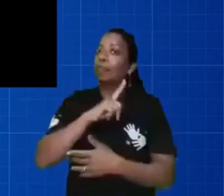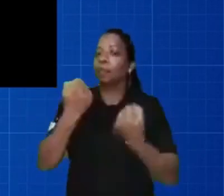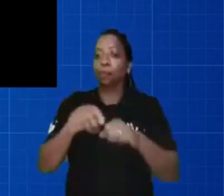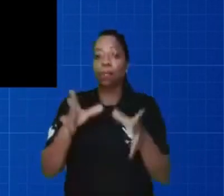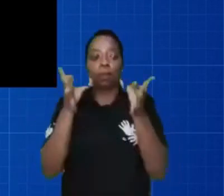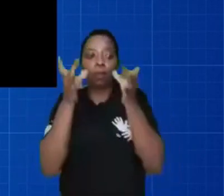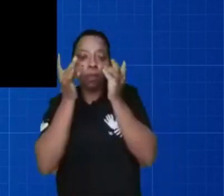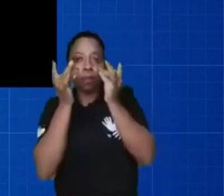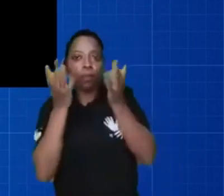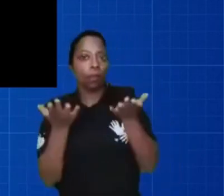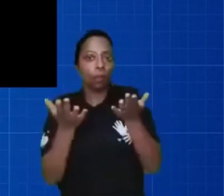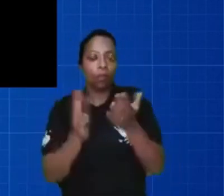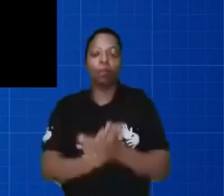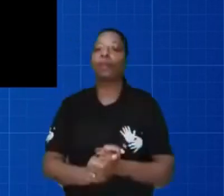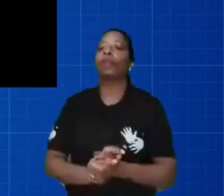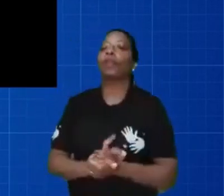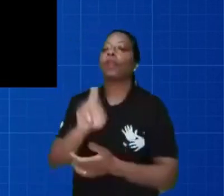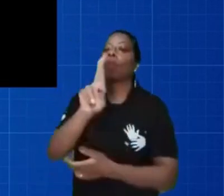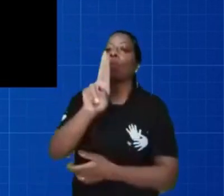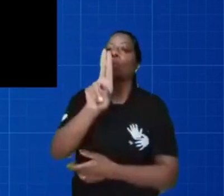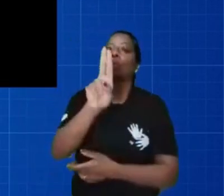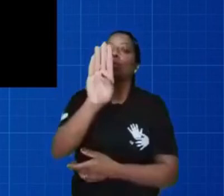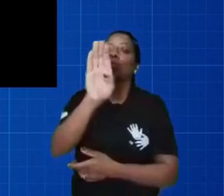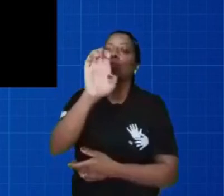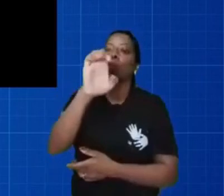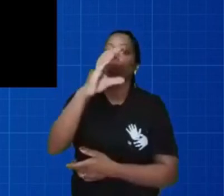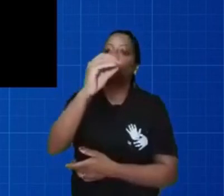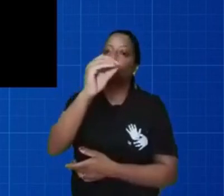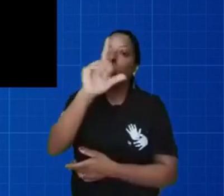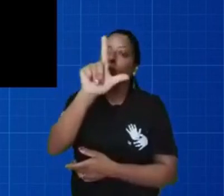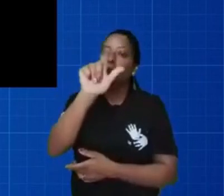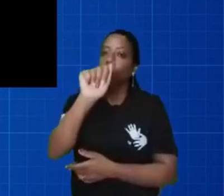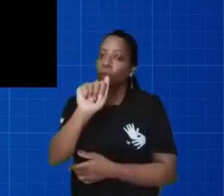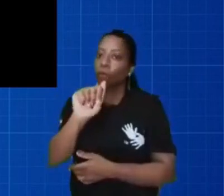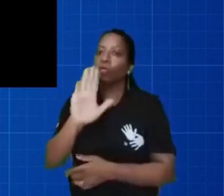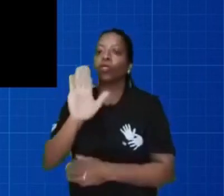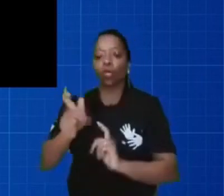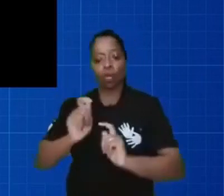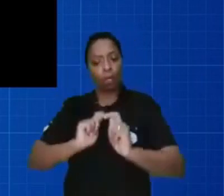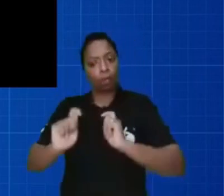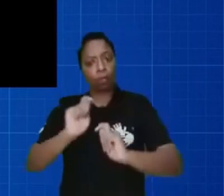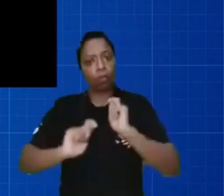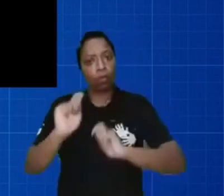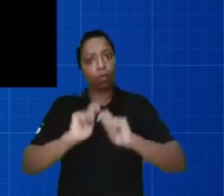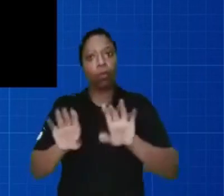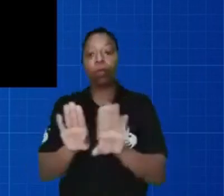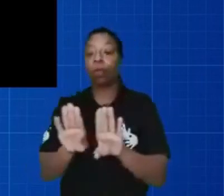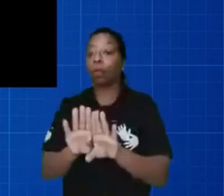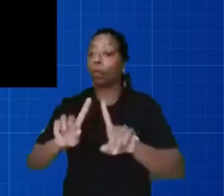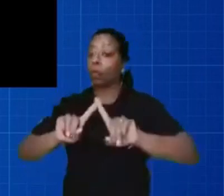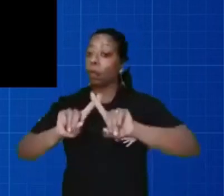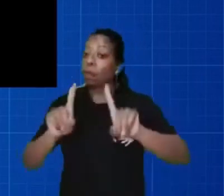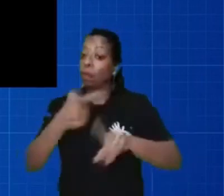2008, a síndrome da rubéola congênita, que é o caso quando passa da mãe para o feto e nasce com uma formação, a última vez